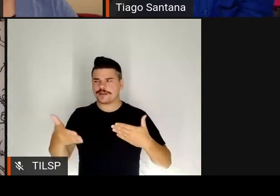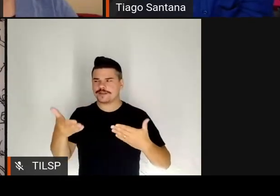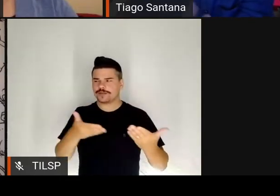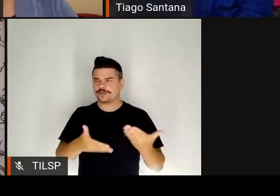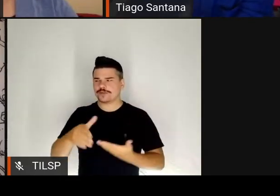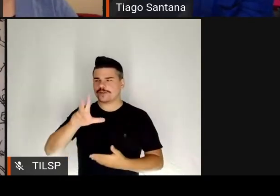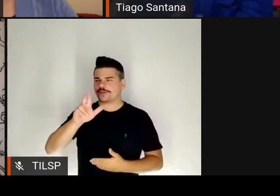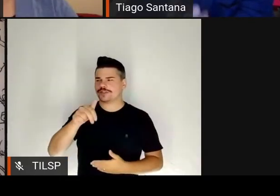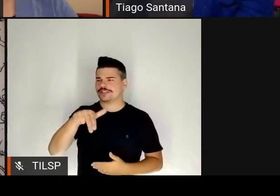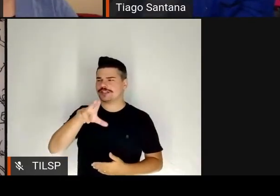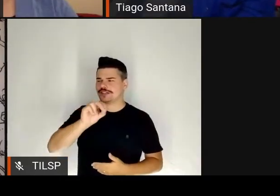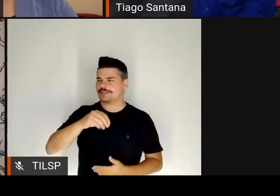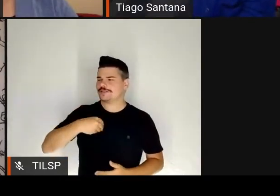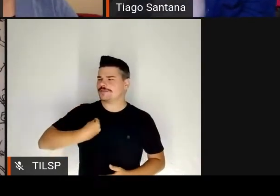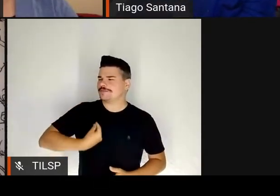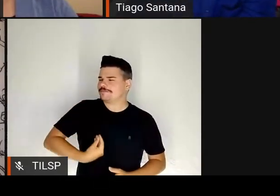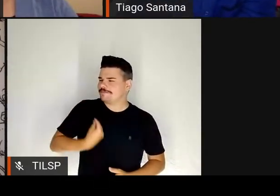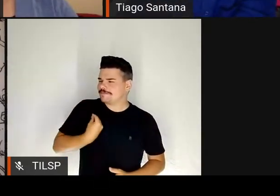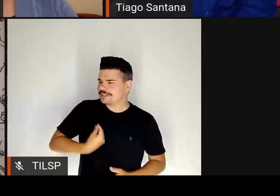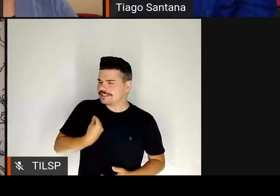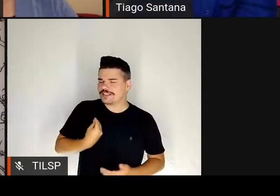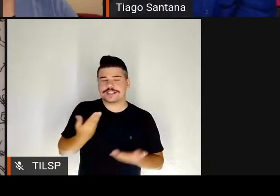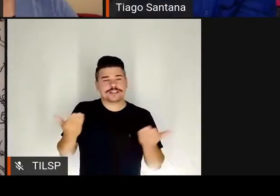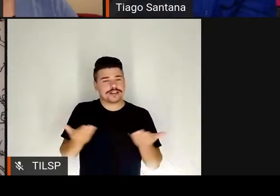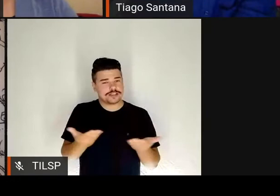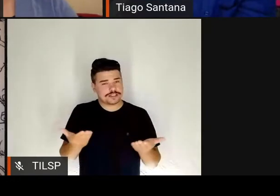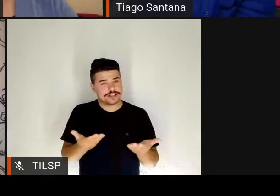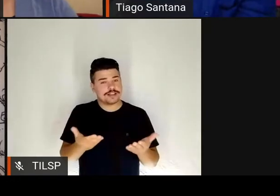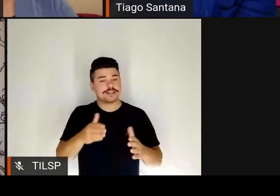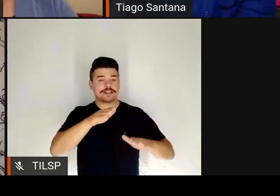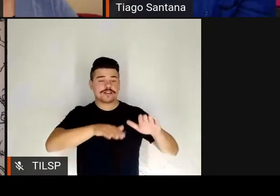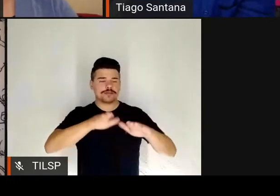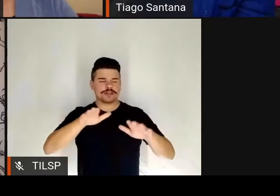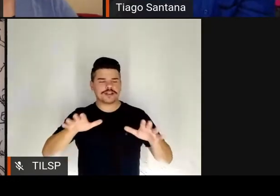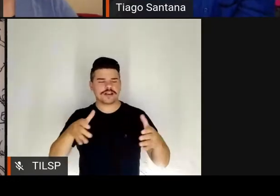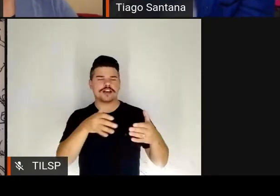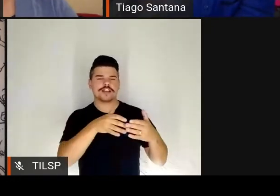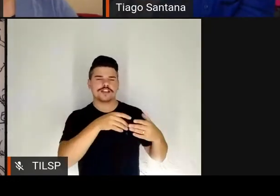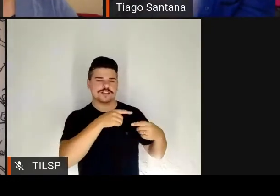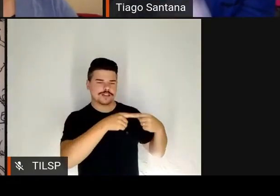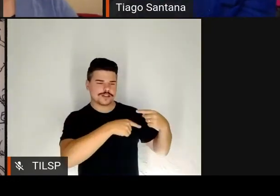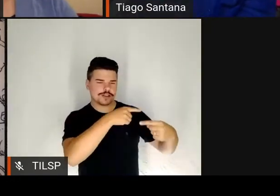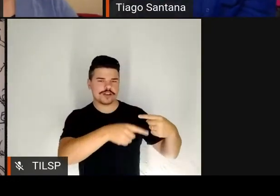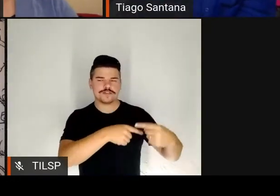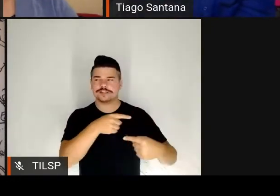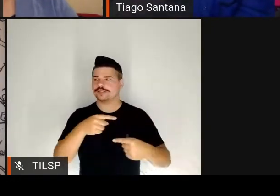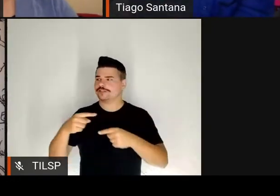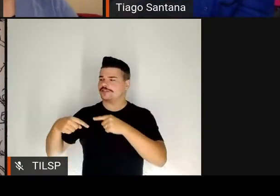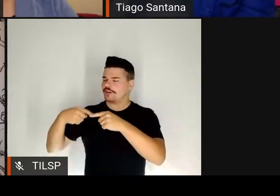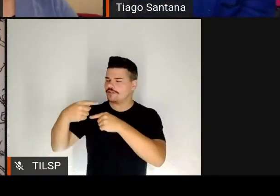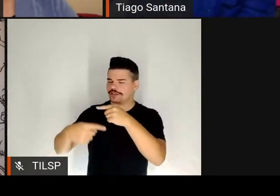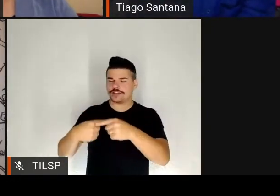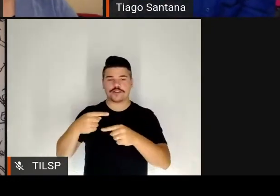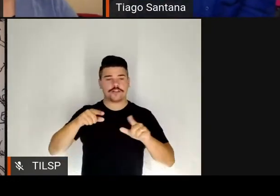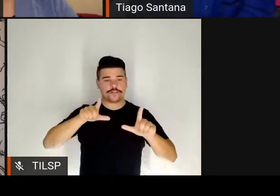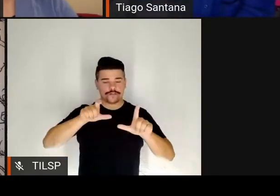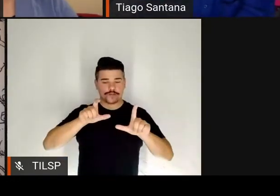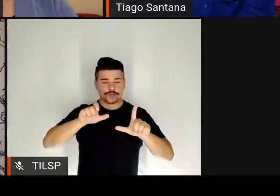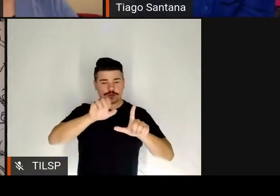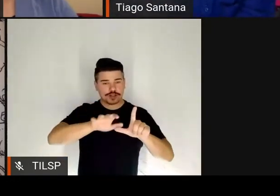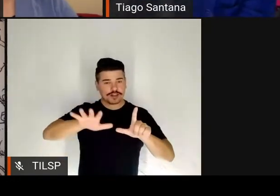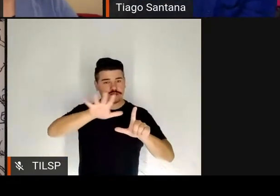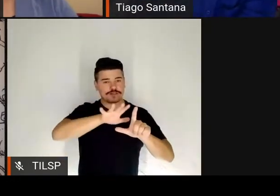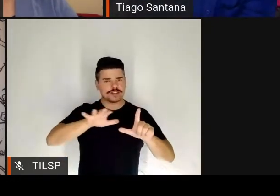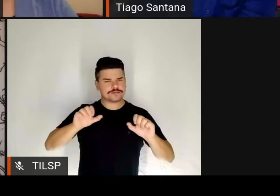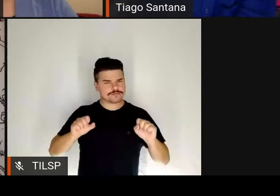muito presente, assim, no espírito de uma nova geração que está produzindo, sabe? Uma nova geração que tem uma fotografia engajada, uma fotografia militante,